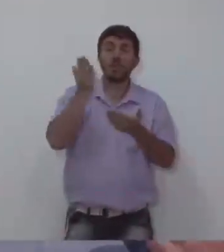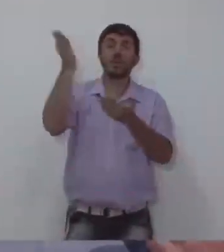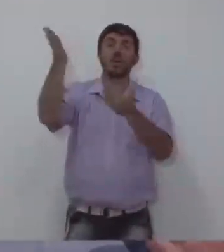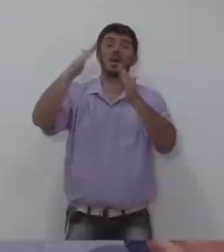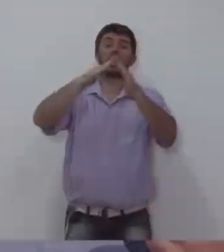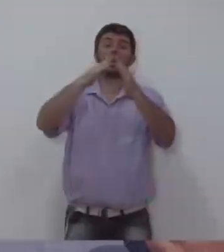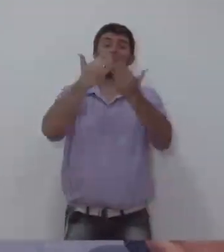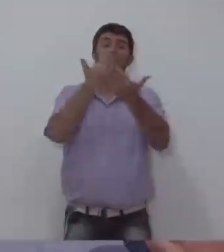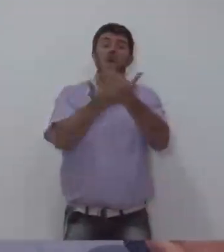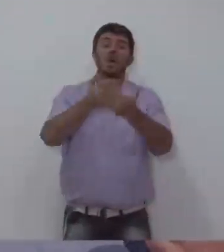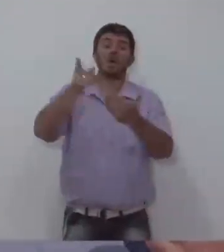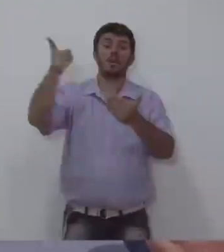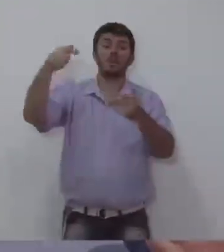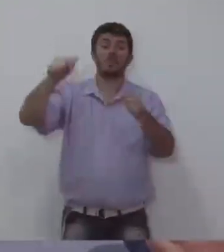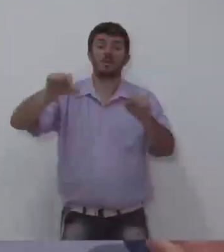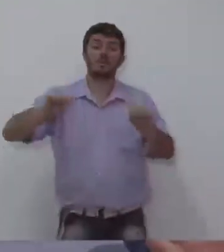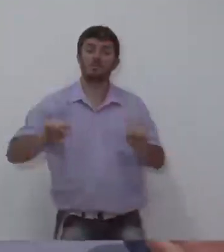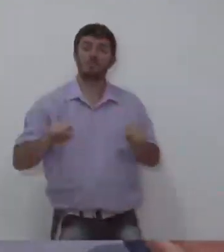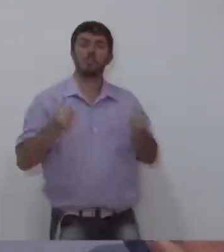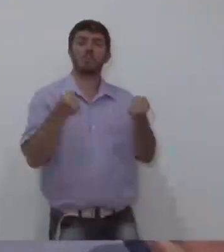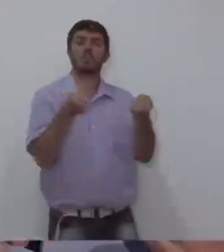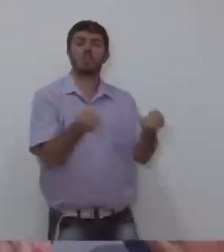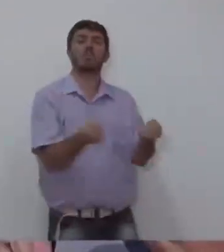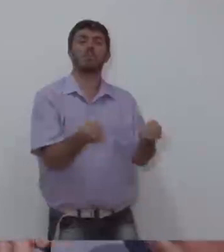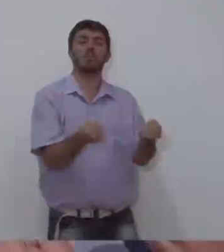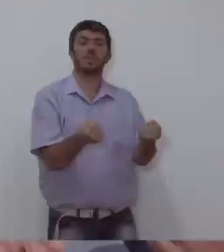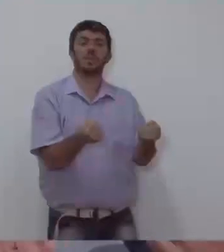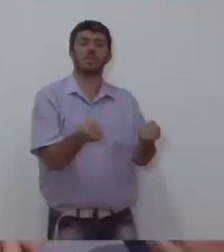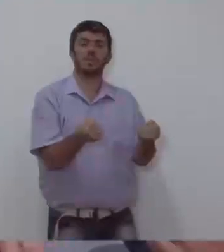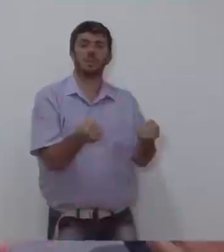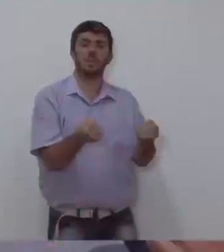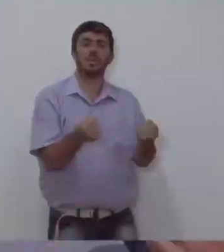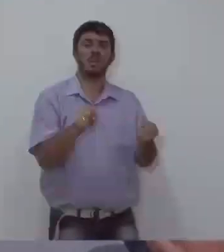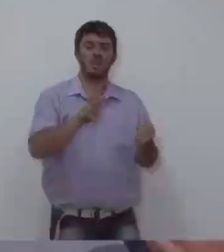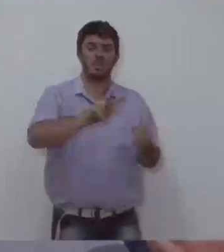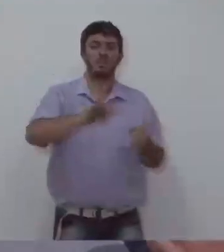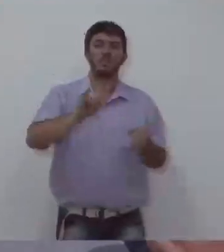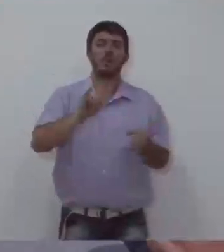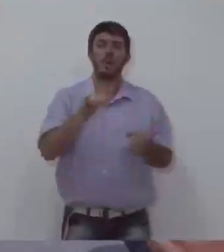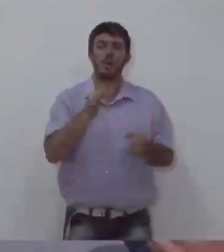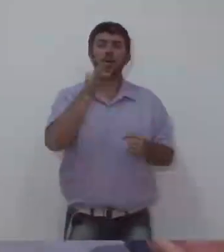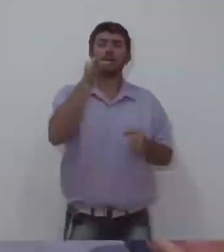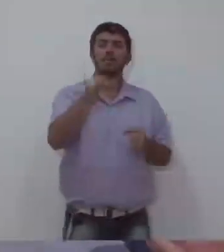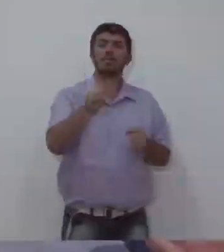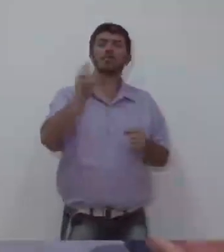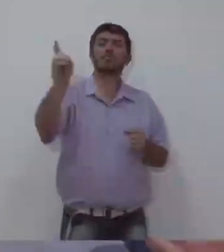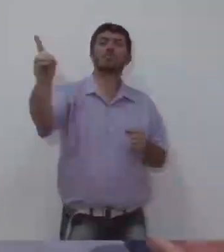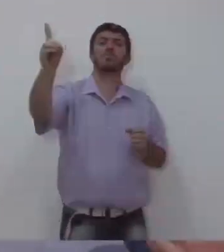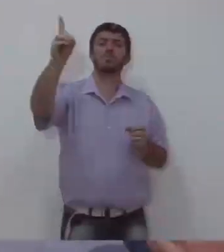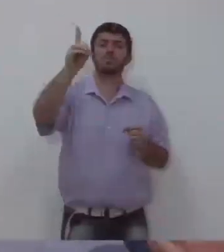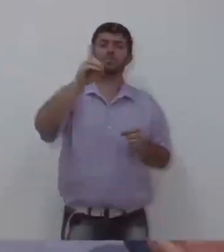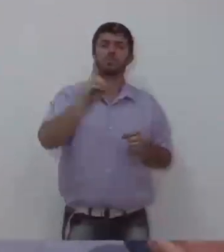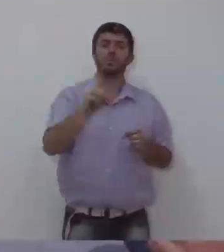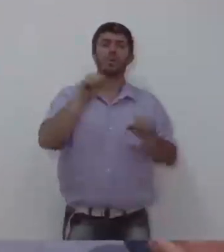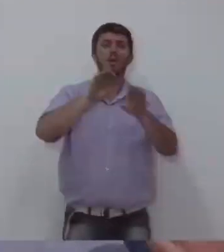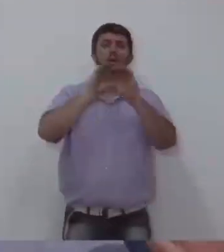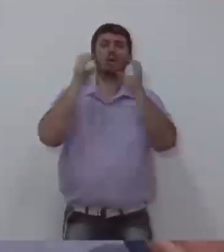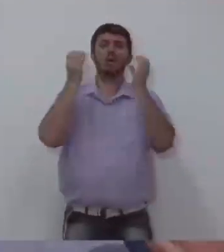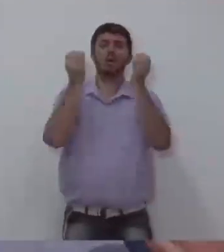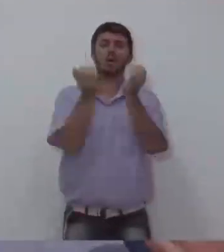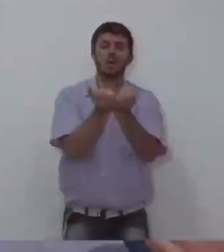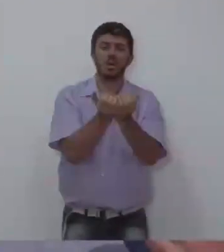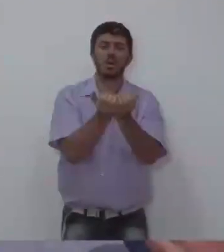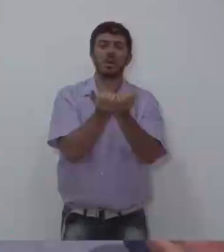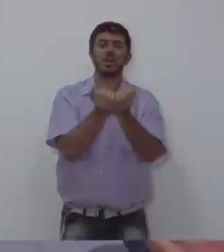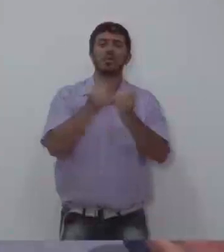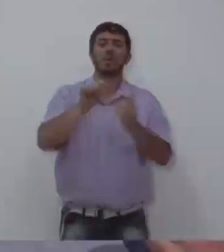ampla defesa e o contraditório para eles também. Isso virá em breve, ou através da Câmara, né, ou através de